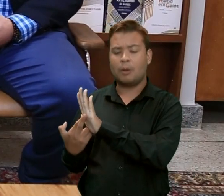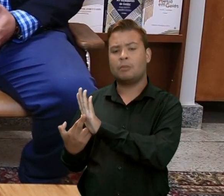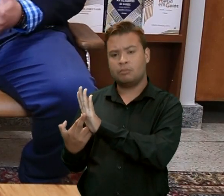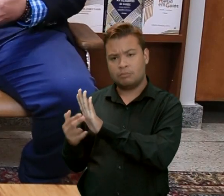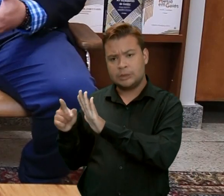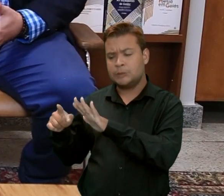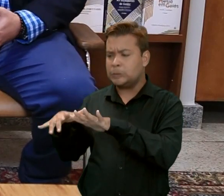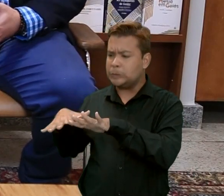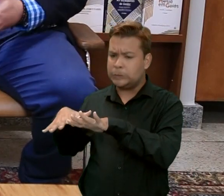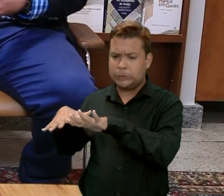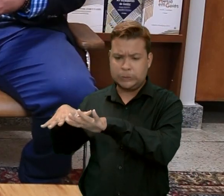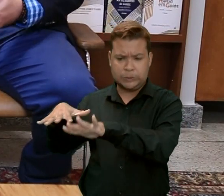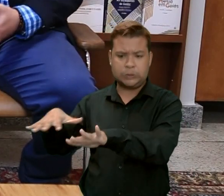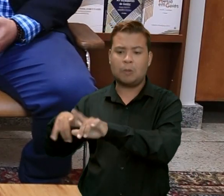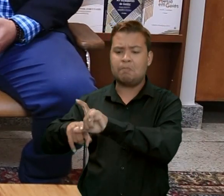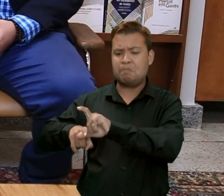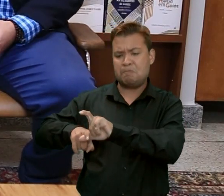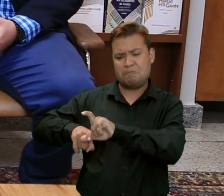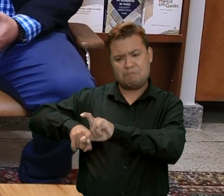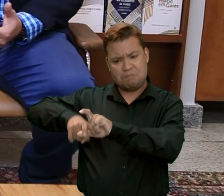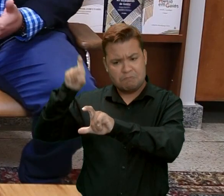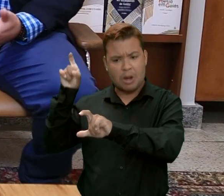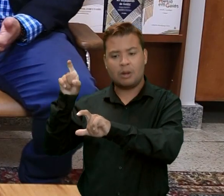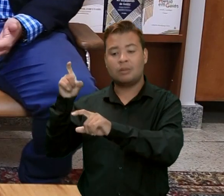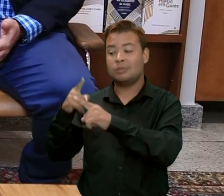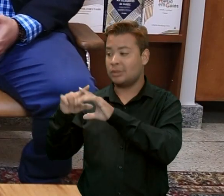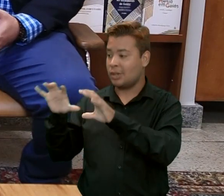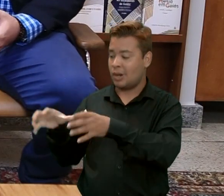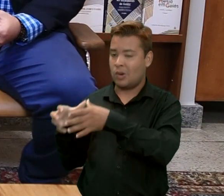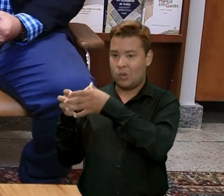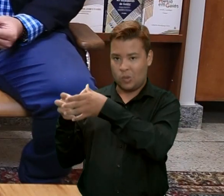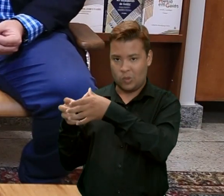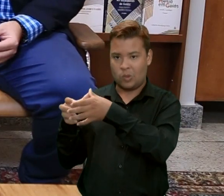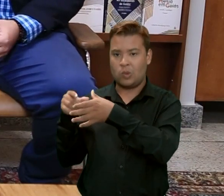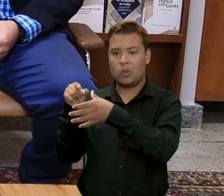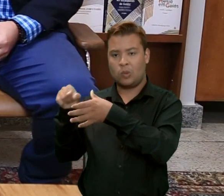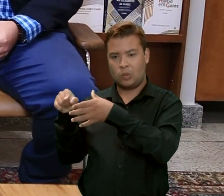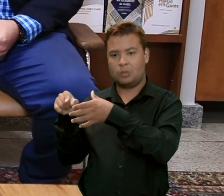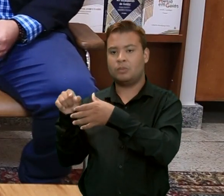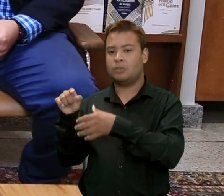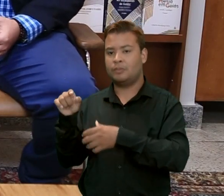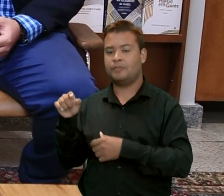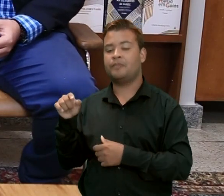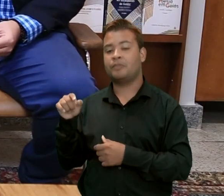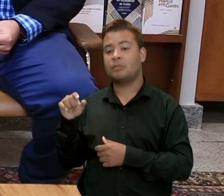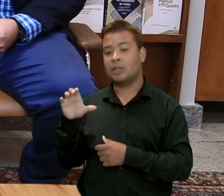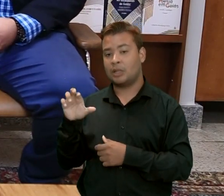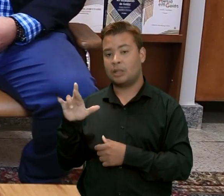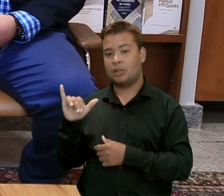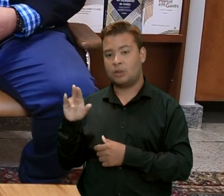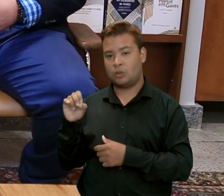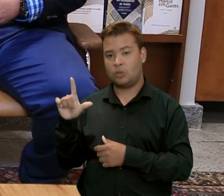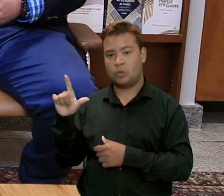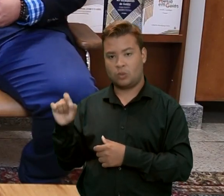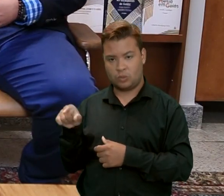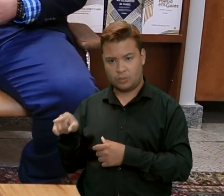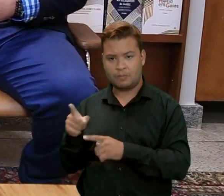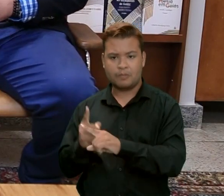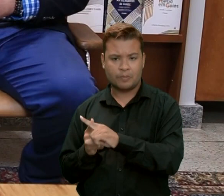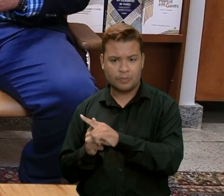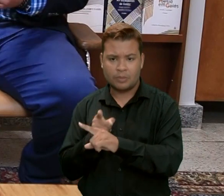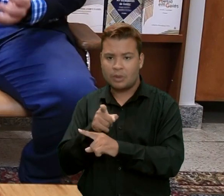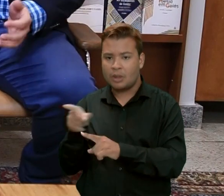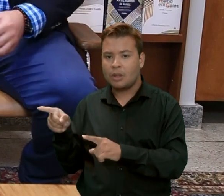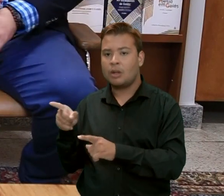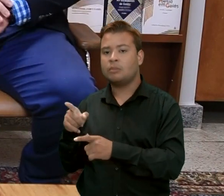movimento independentista como representante de uma elite crioula, que é o termo que se usa para aqueles americanos de